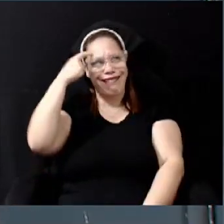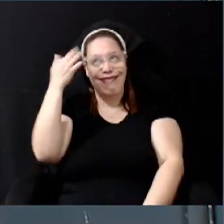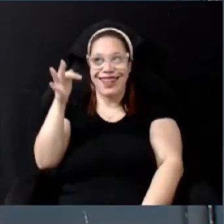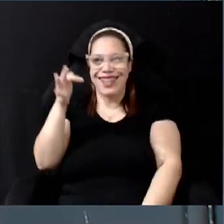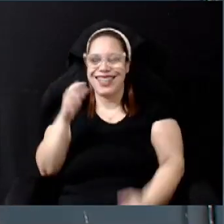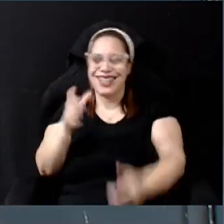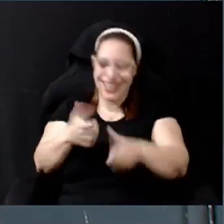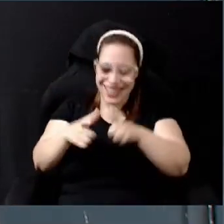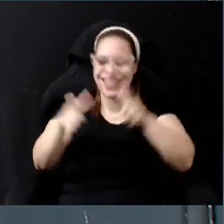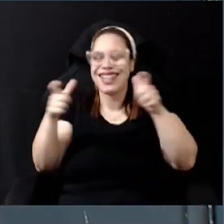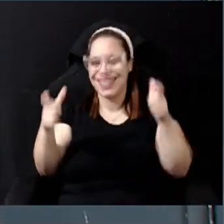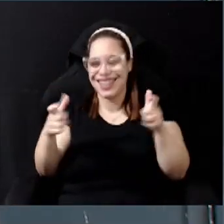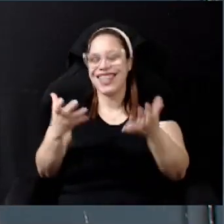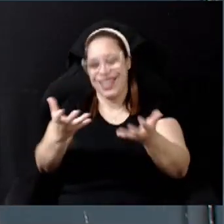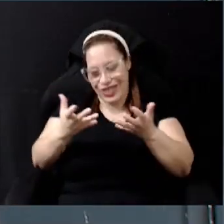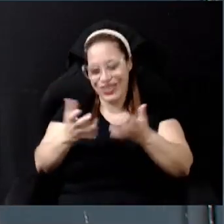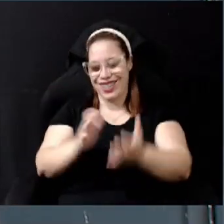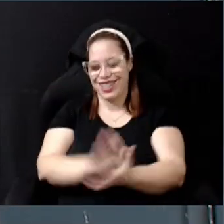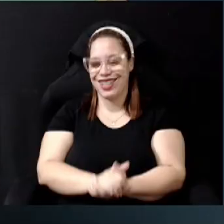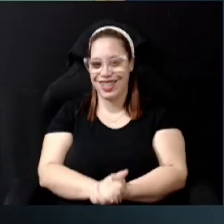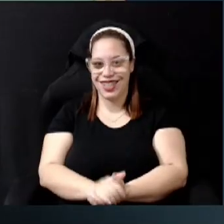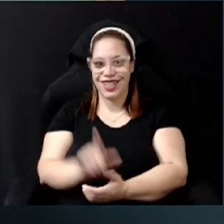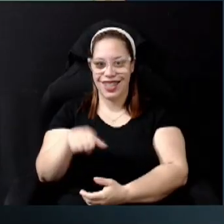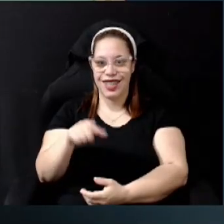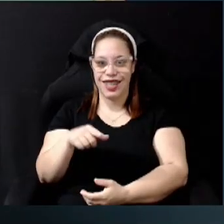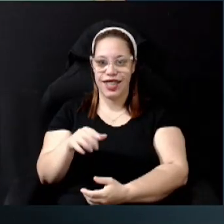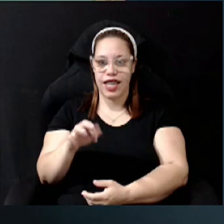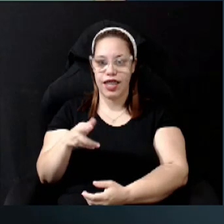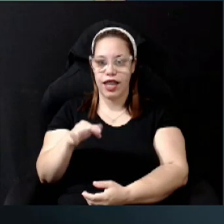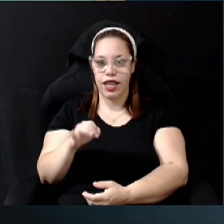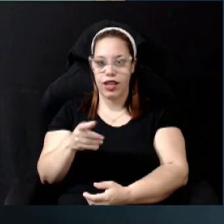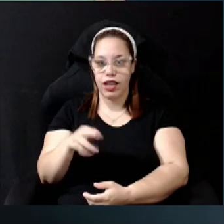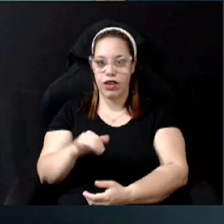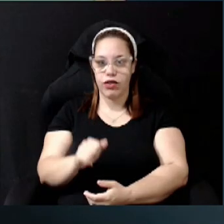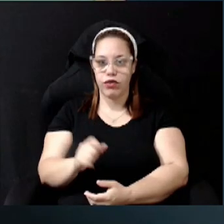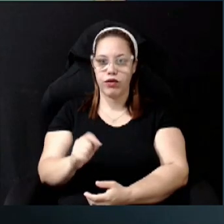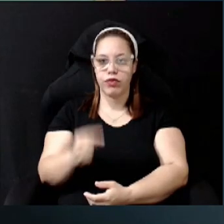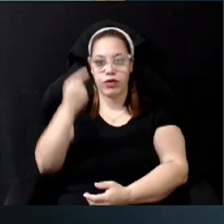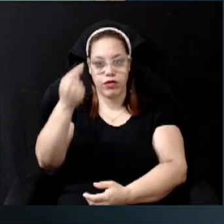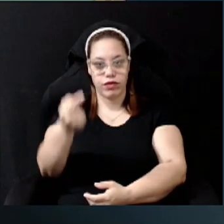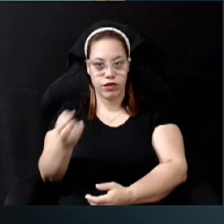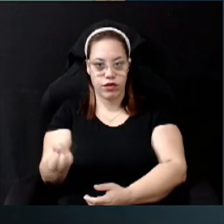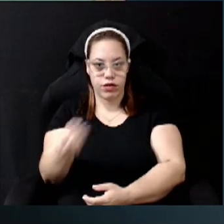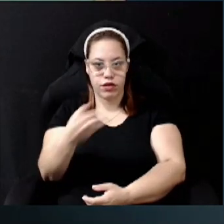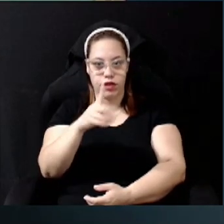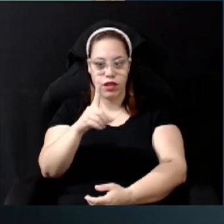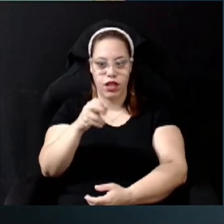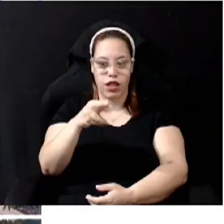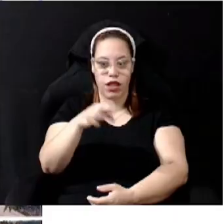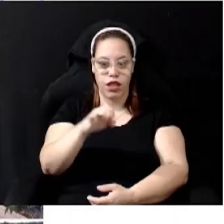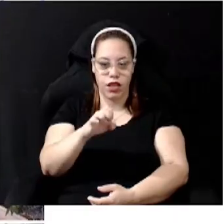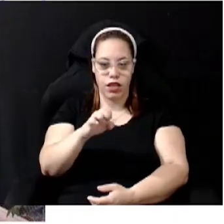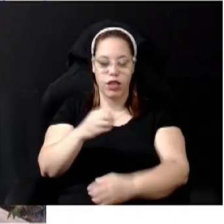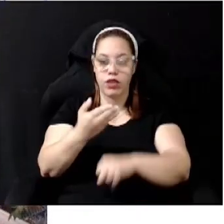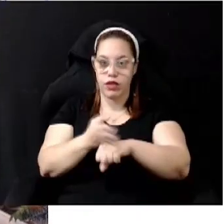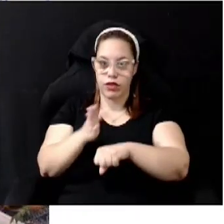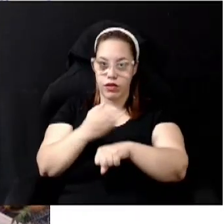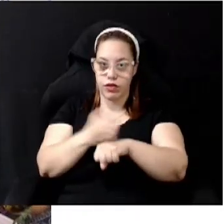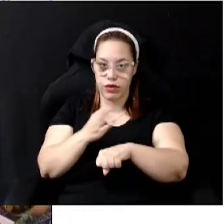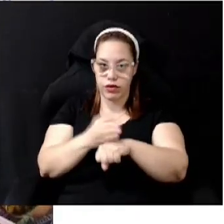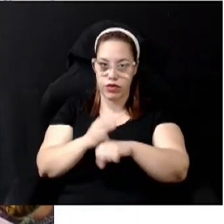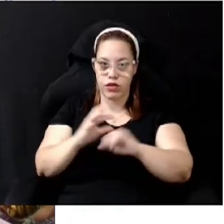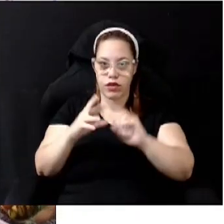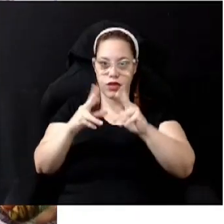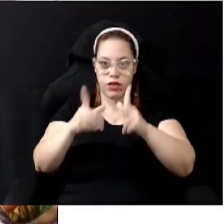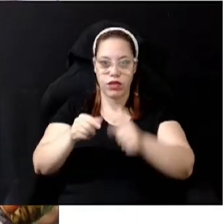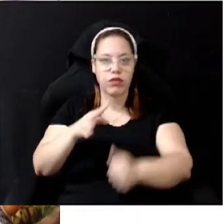grandeza, e é isso que eu quero para o Ateliê Odara. Um pouco mais recente, a Daniele colocou em prática todo o conhecimento